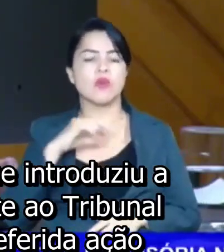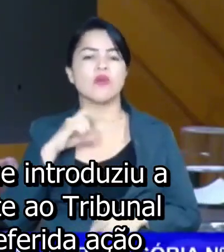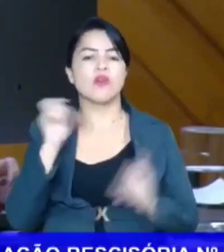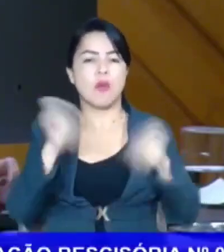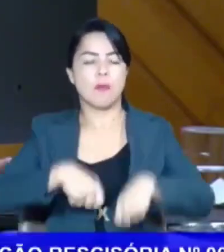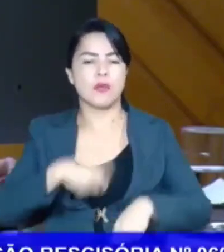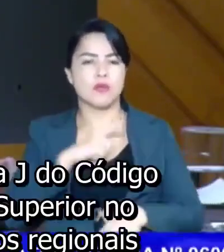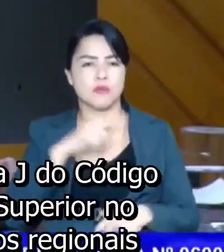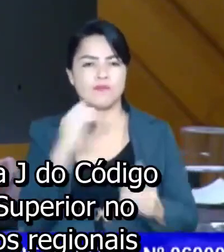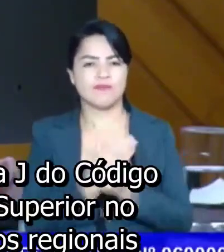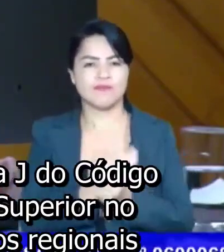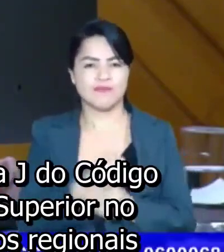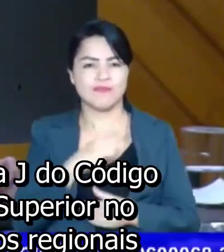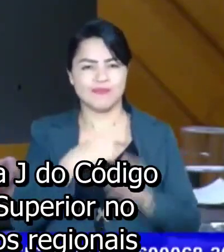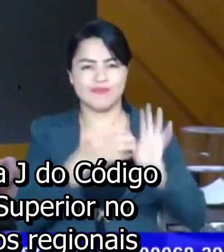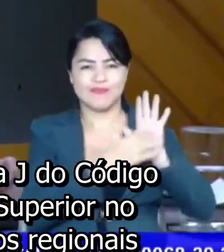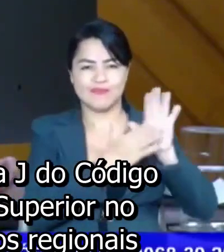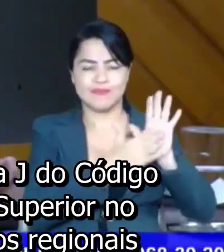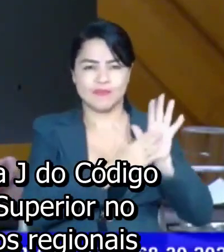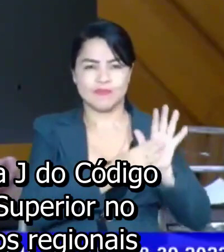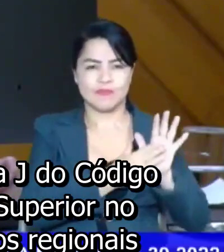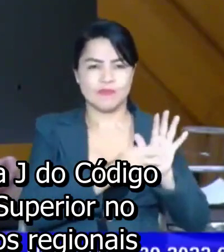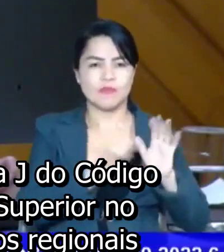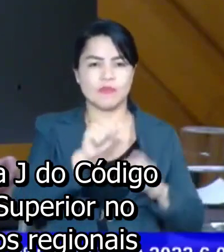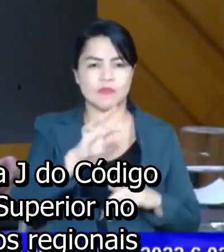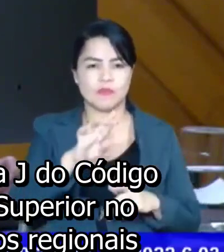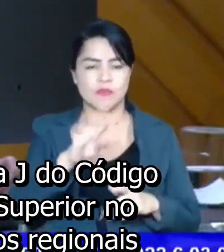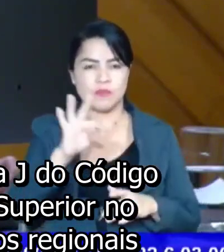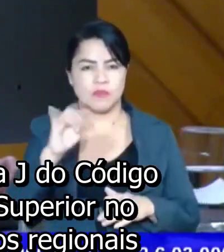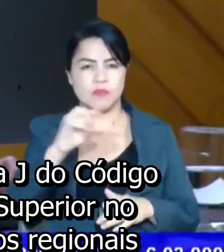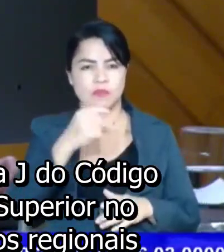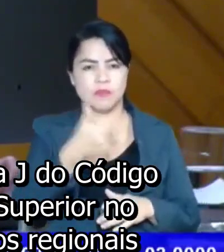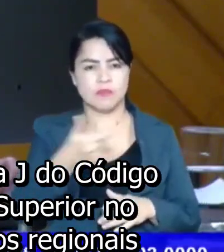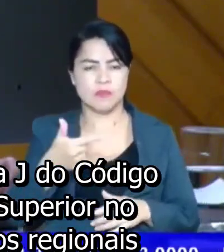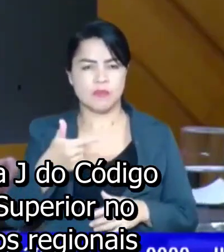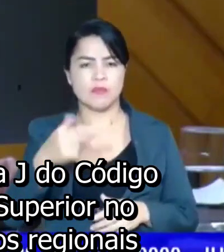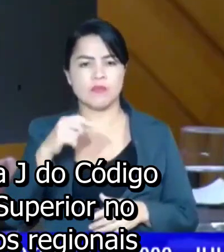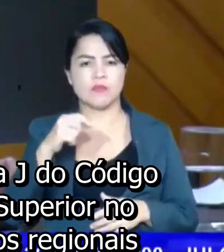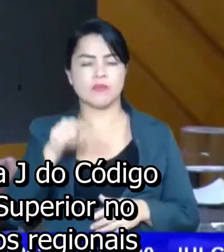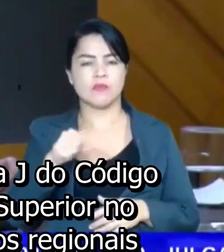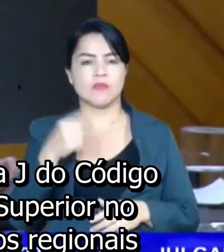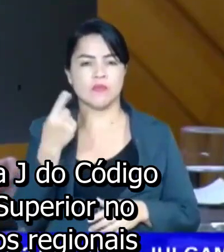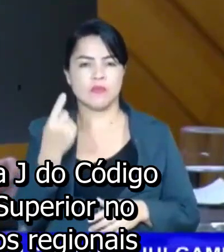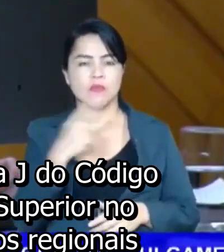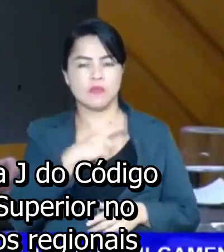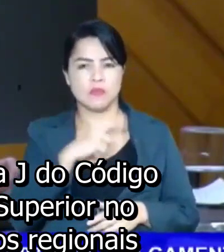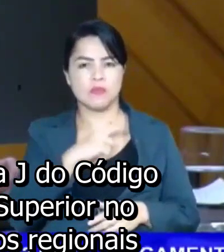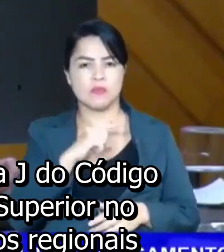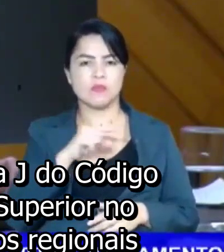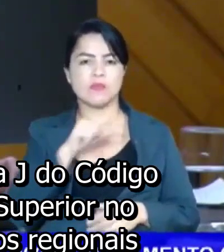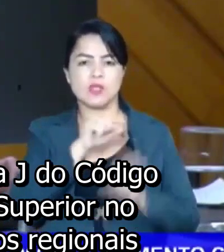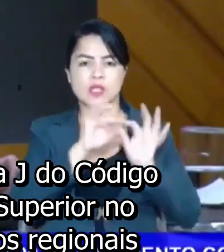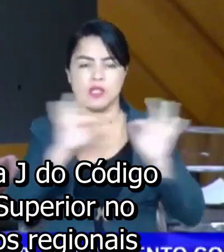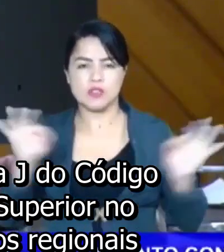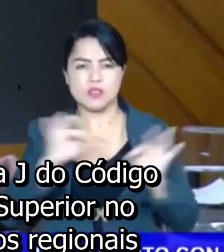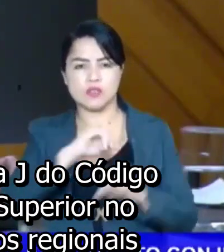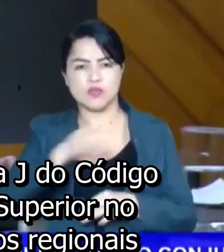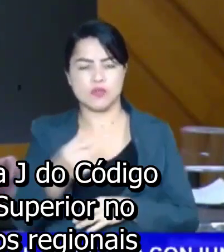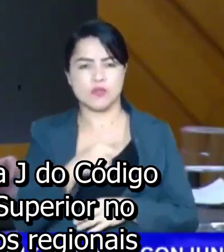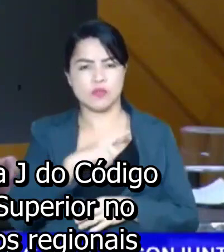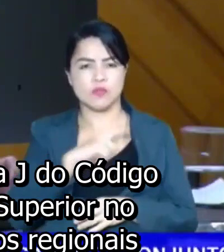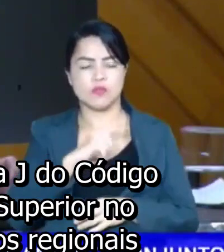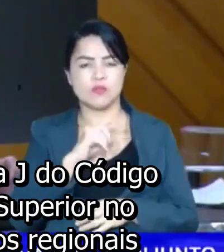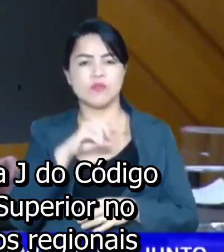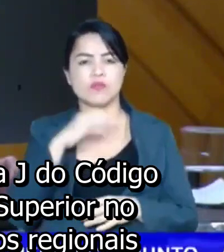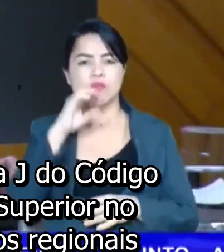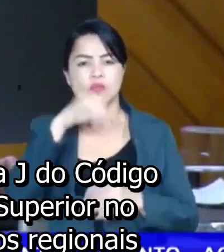referida ação, conforme se verifica no artigo 22, inciso 1, a linha J do Código Eleitoral. Destacou o